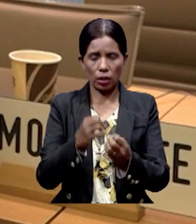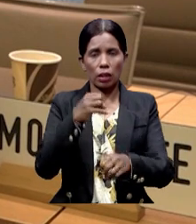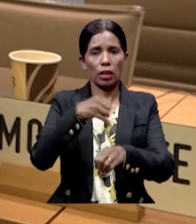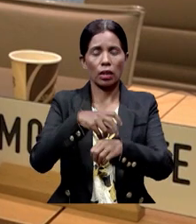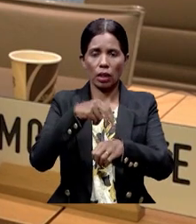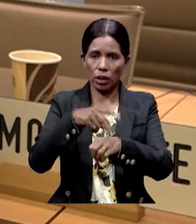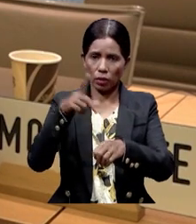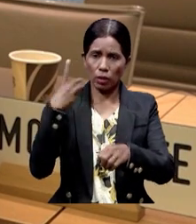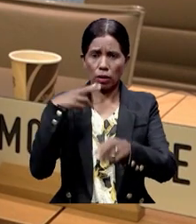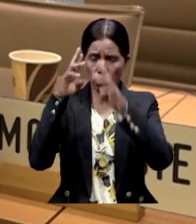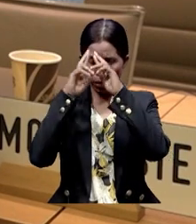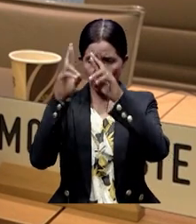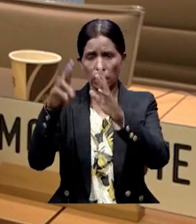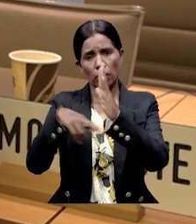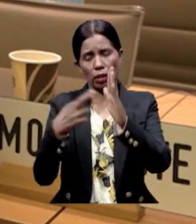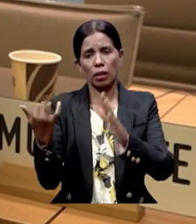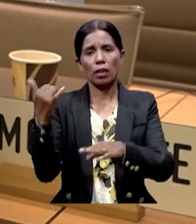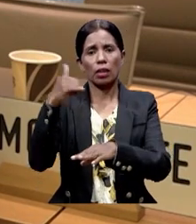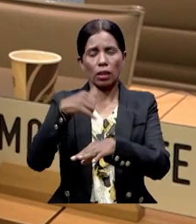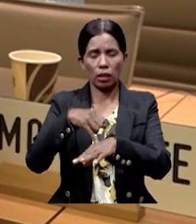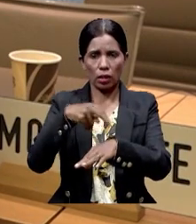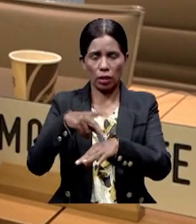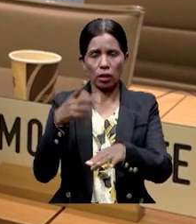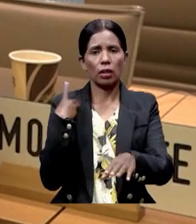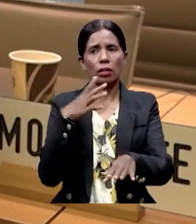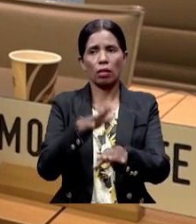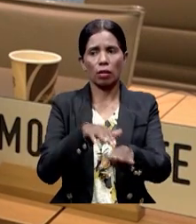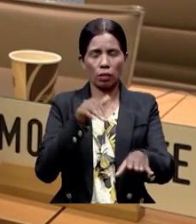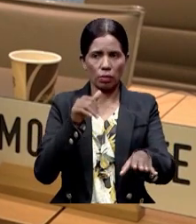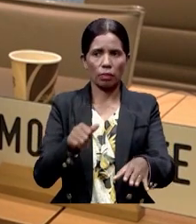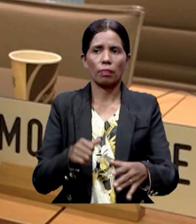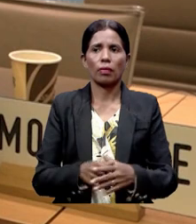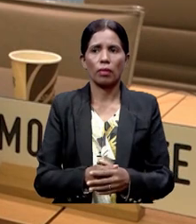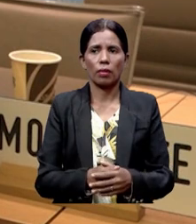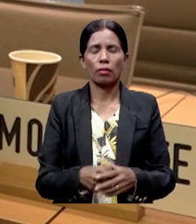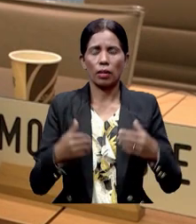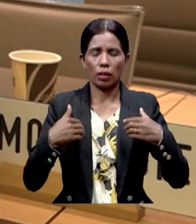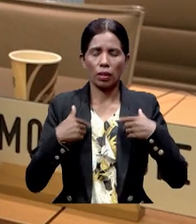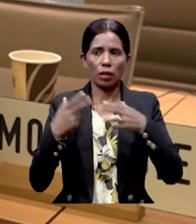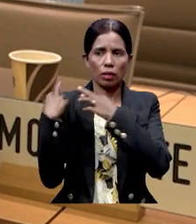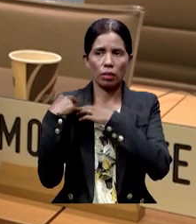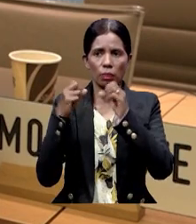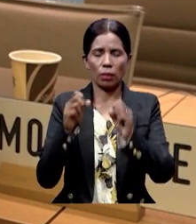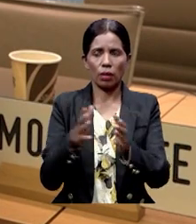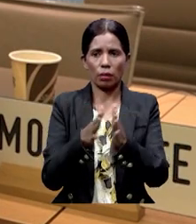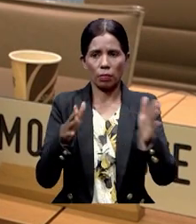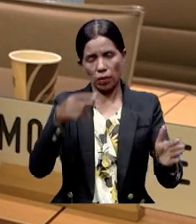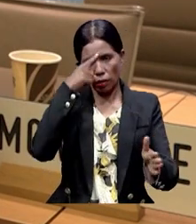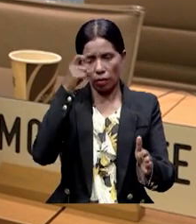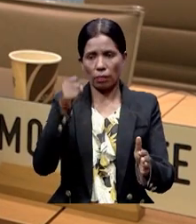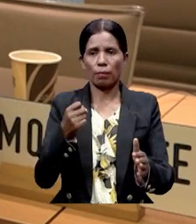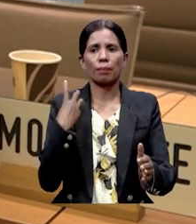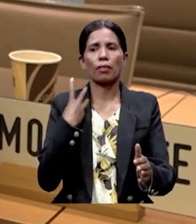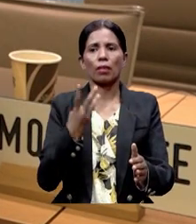internacionais. Então ita se atrai mais investimento e da NB responsável e bele bot também